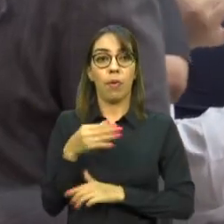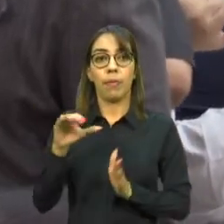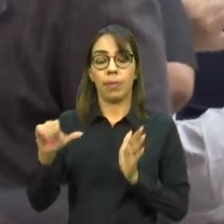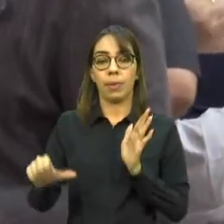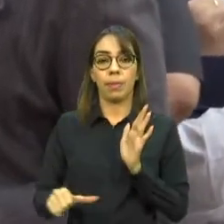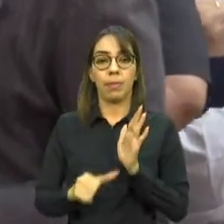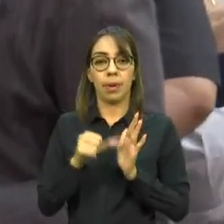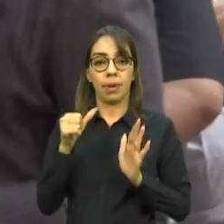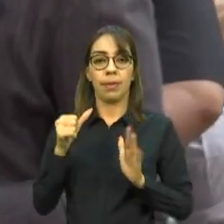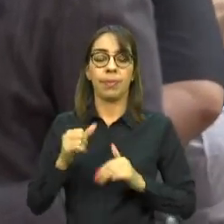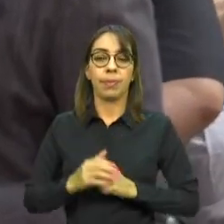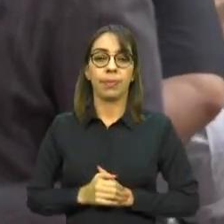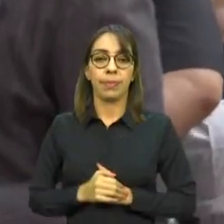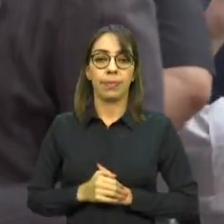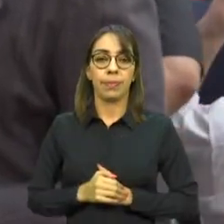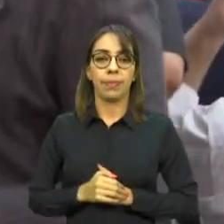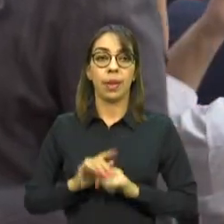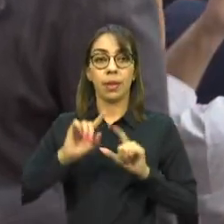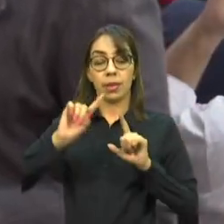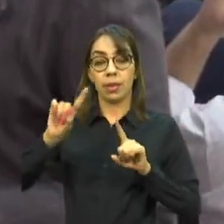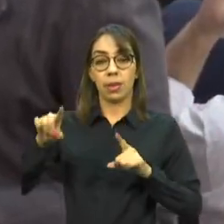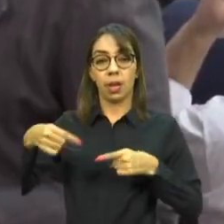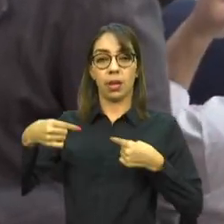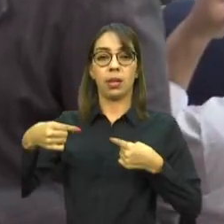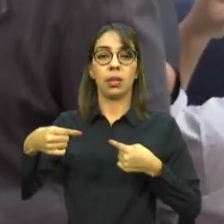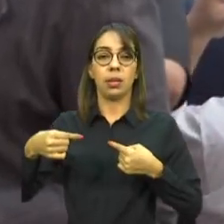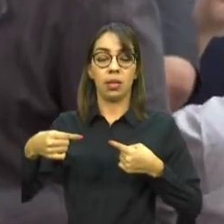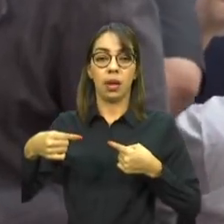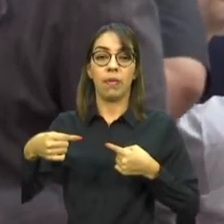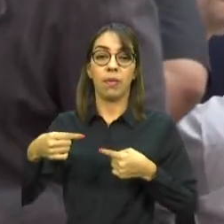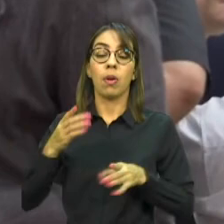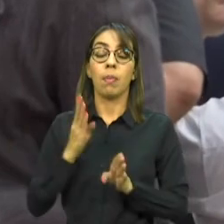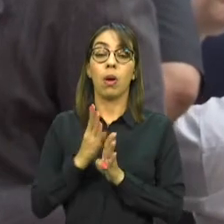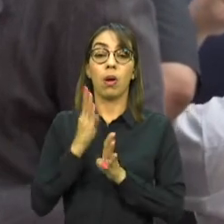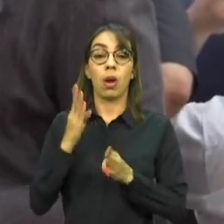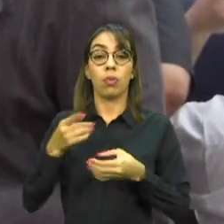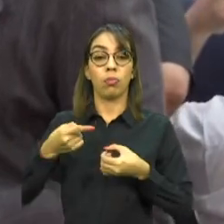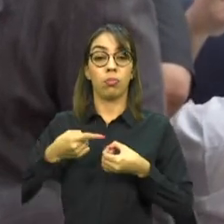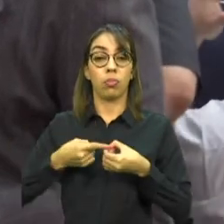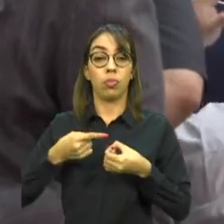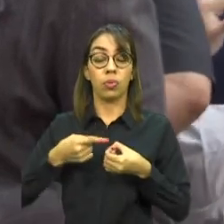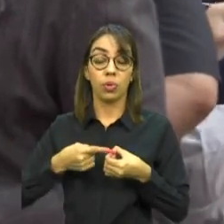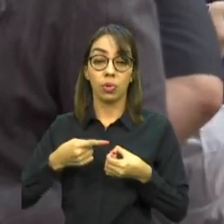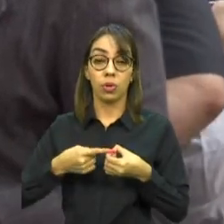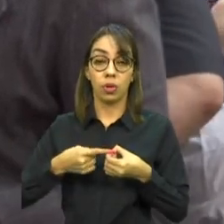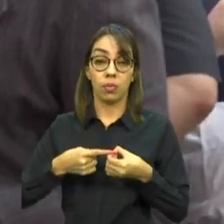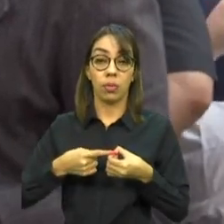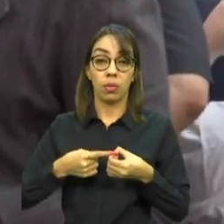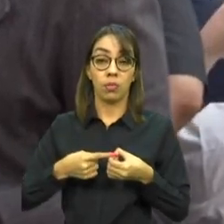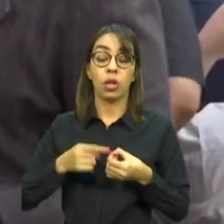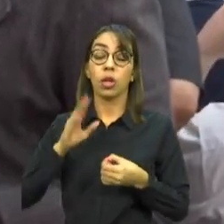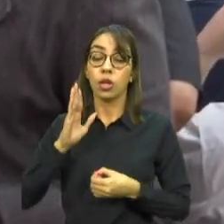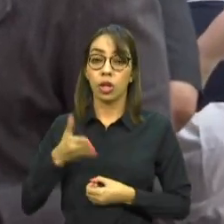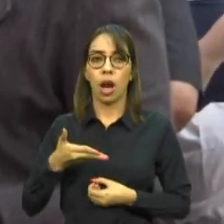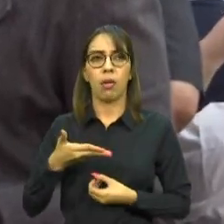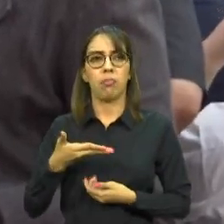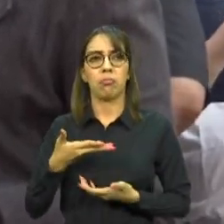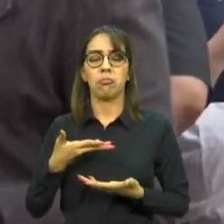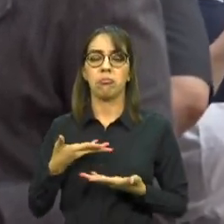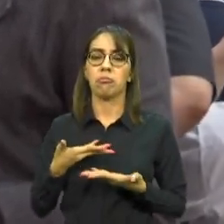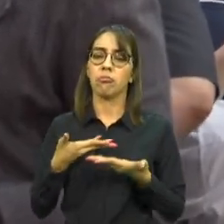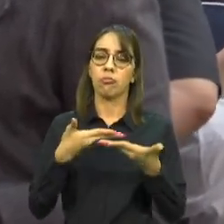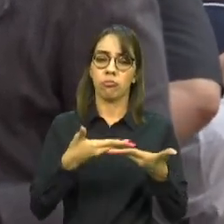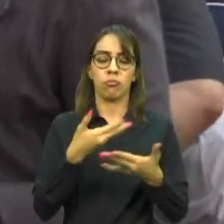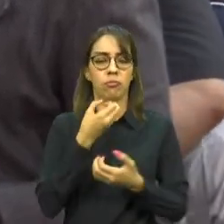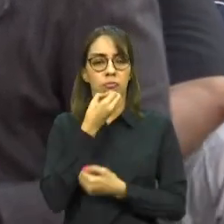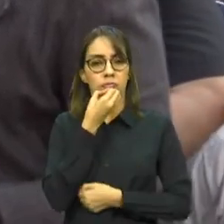né? Praticamente, o município de Itapipoca, que nos tem recebido muito bem, vai nos